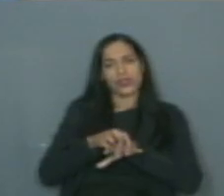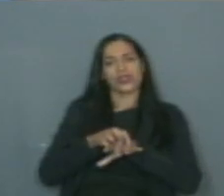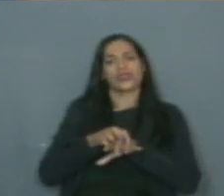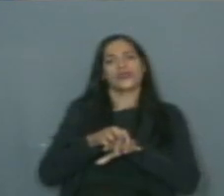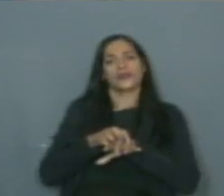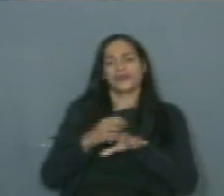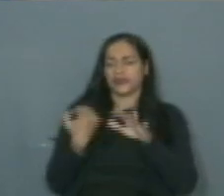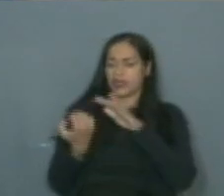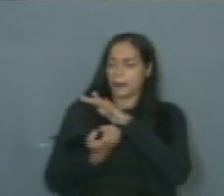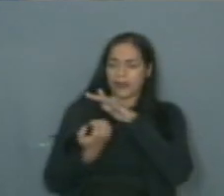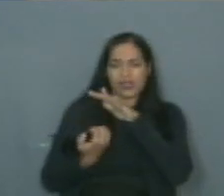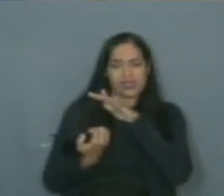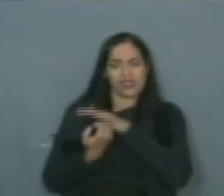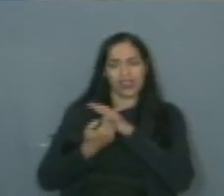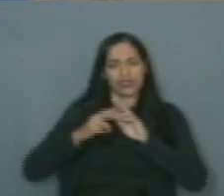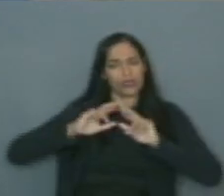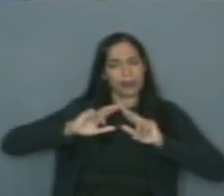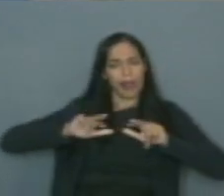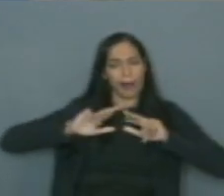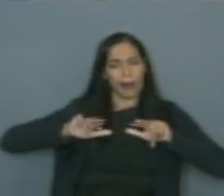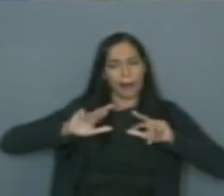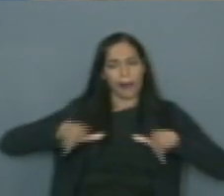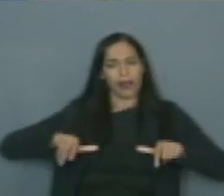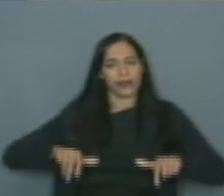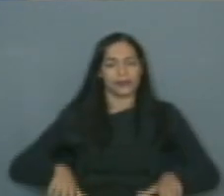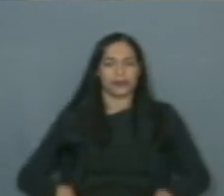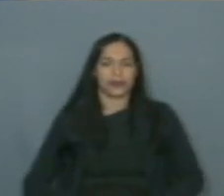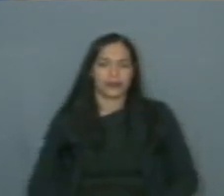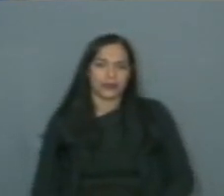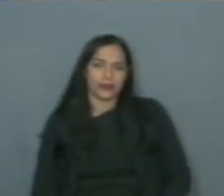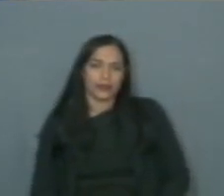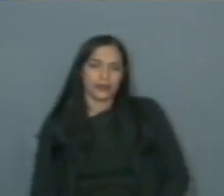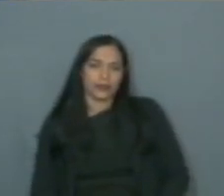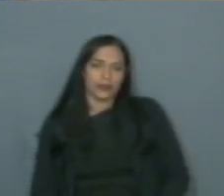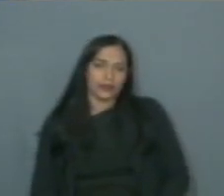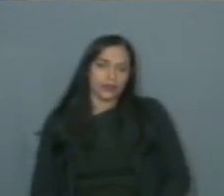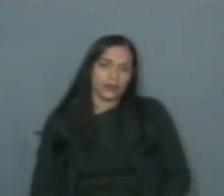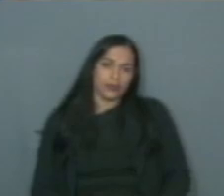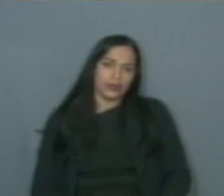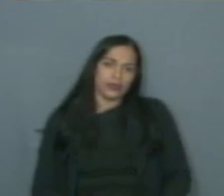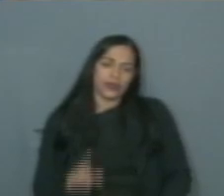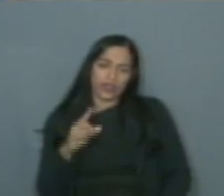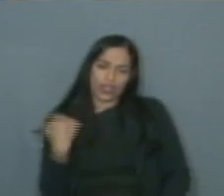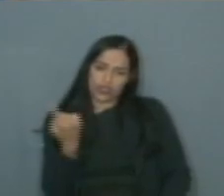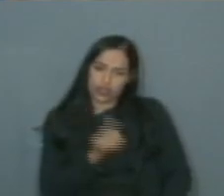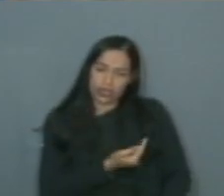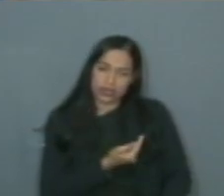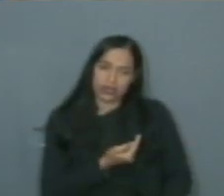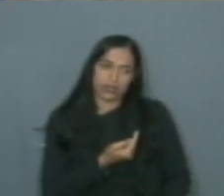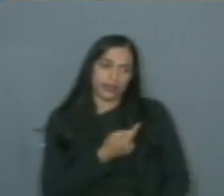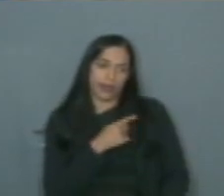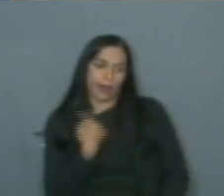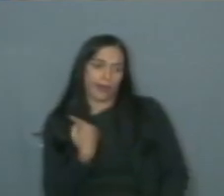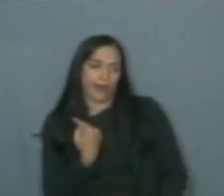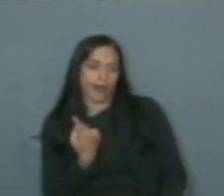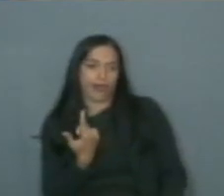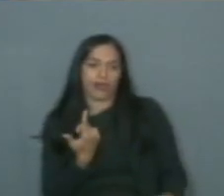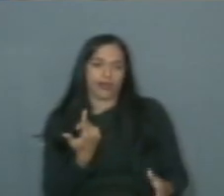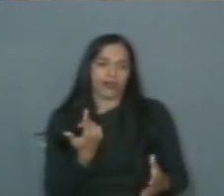muitos empresários, Levi, diziam que a gente ia morrer cedo, que o